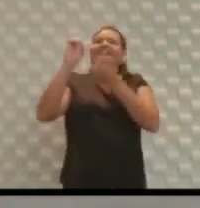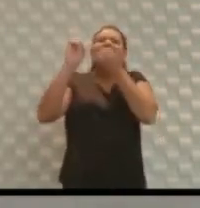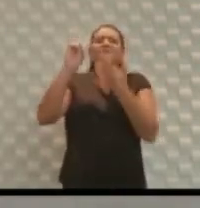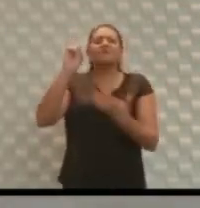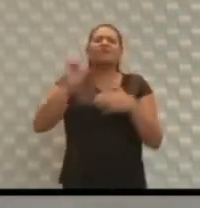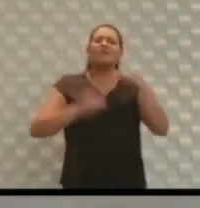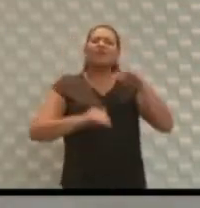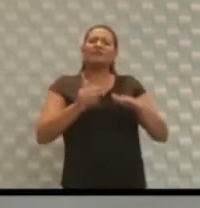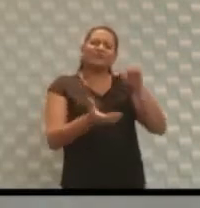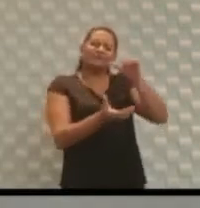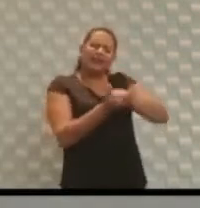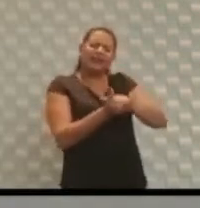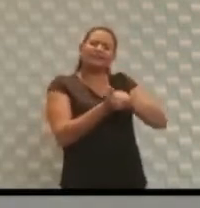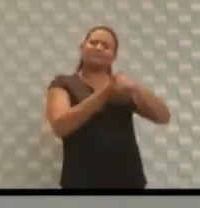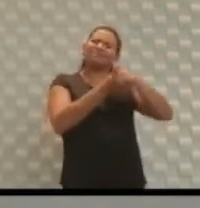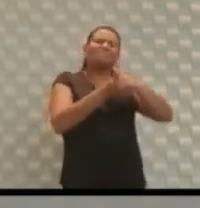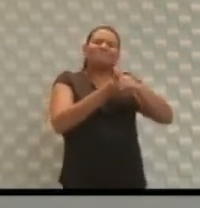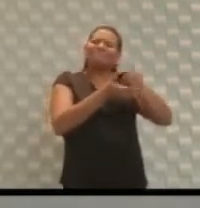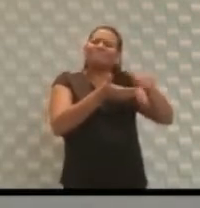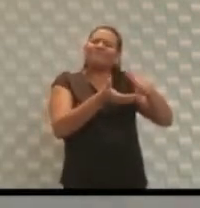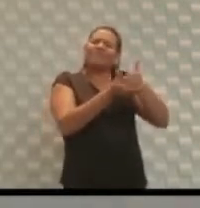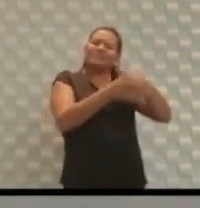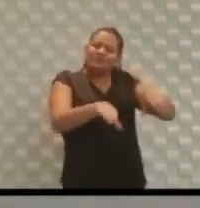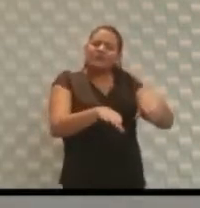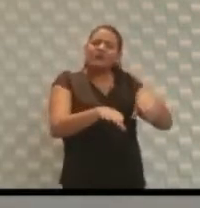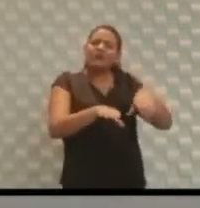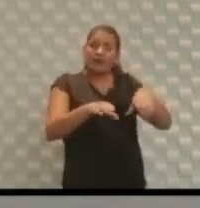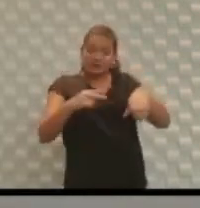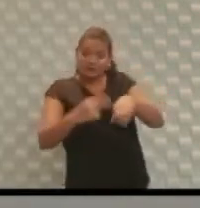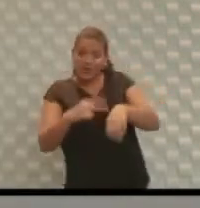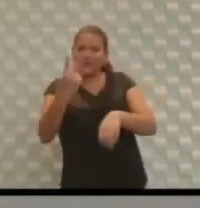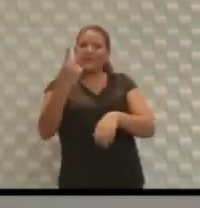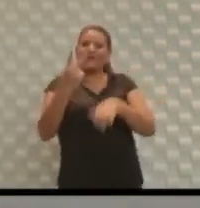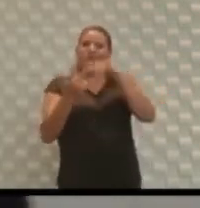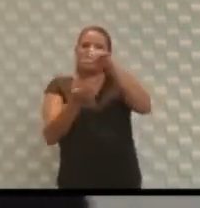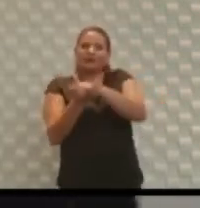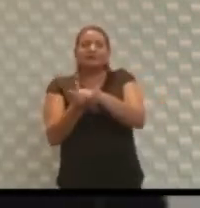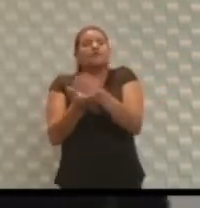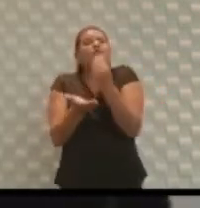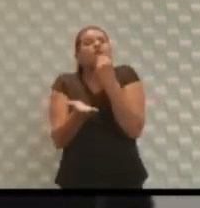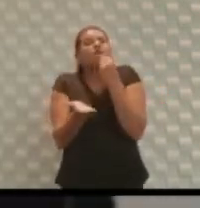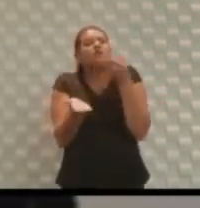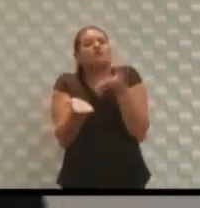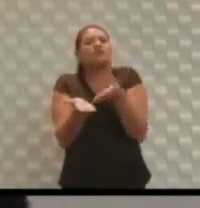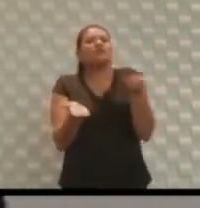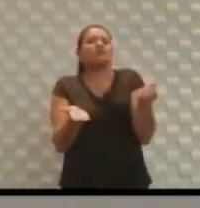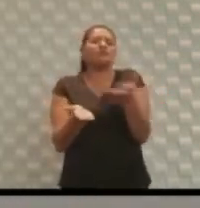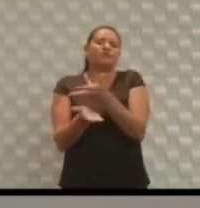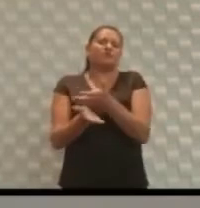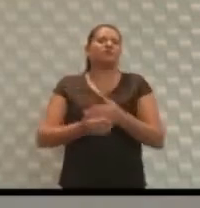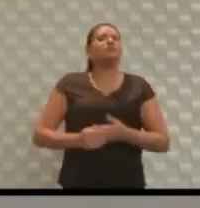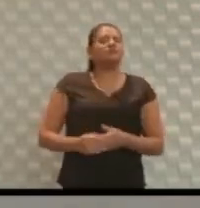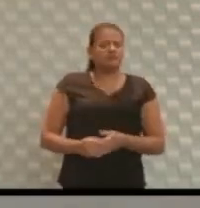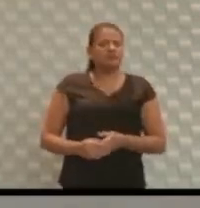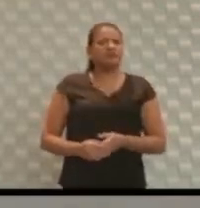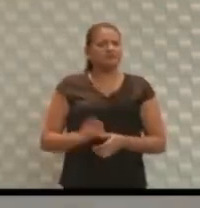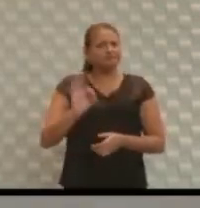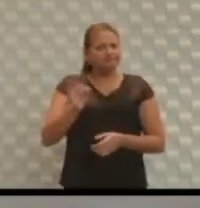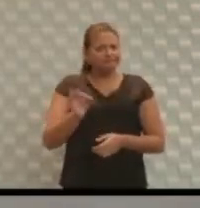Deus é Deus de segundas chances. Não é? Às vezes a